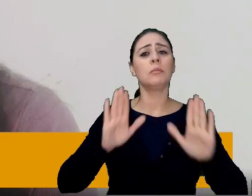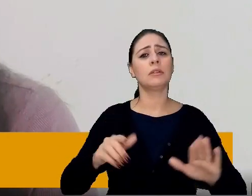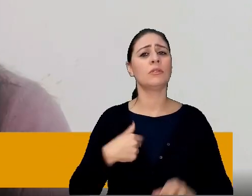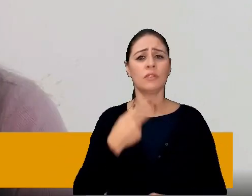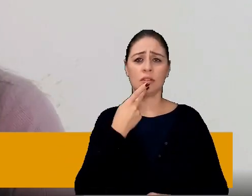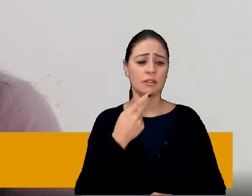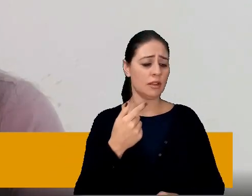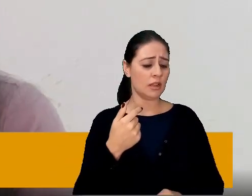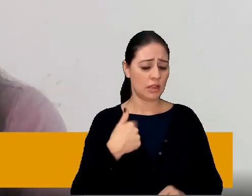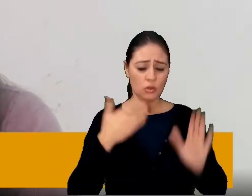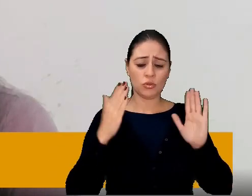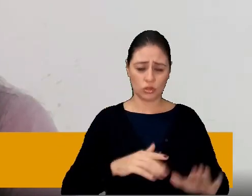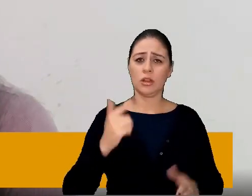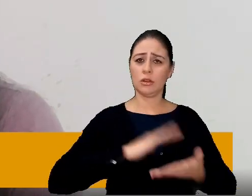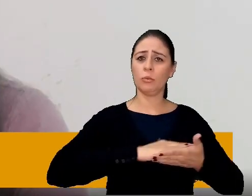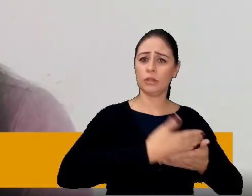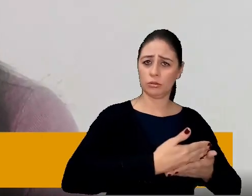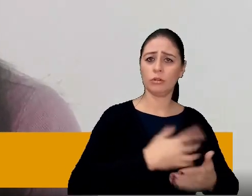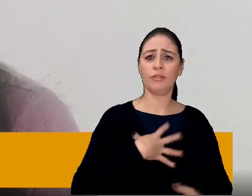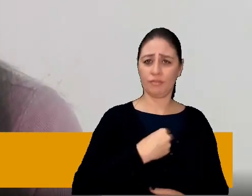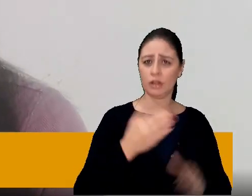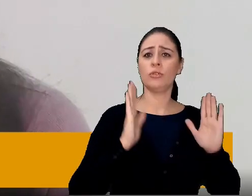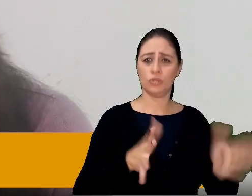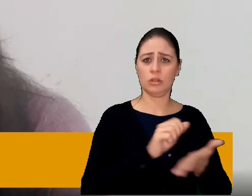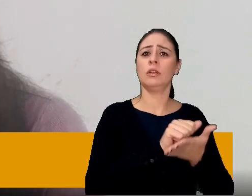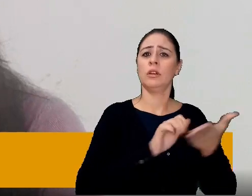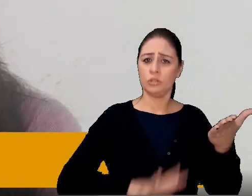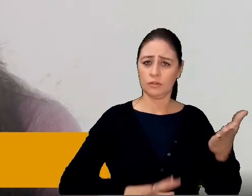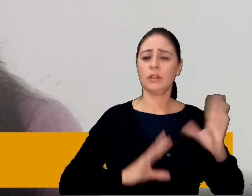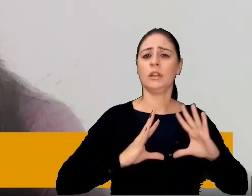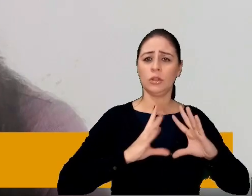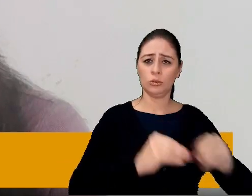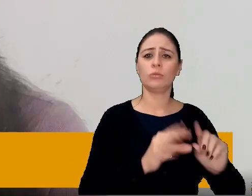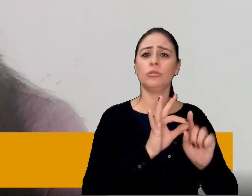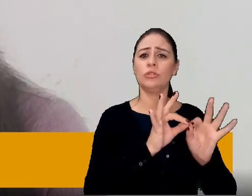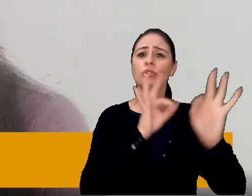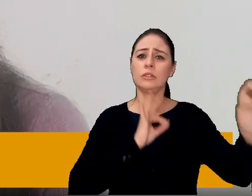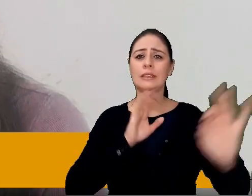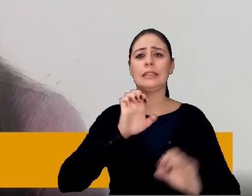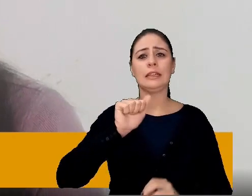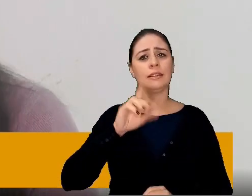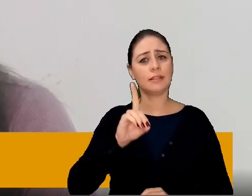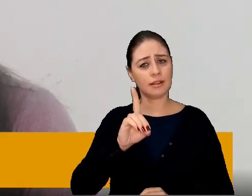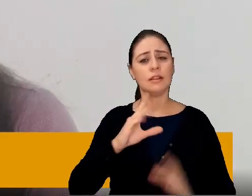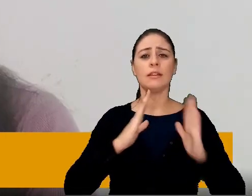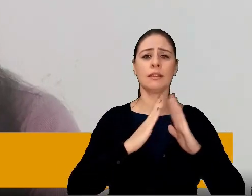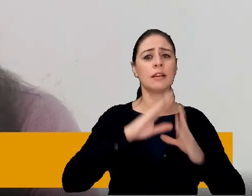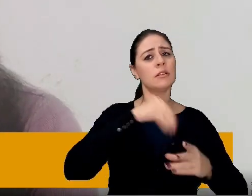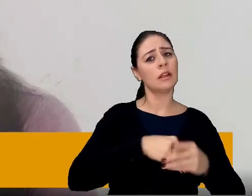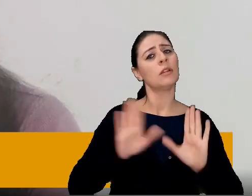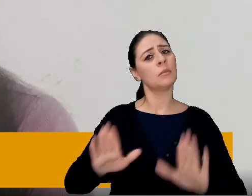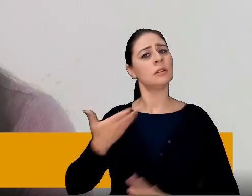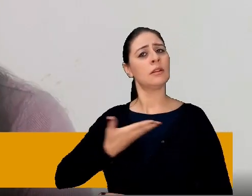doar computadores. Então eu falei assim, gente, o que adianta eu ter um computador, meus filhos ter, eles fazerem as atividades